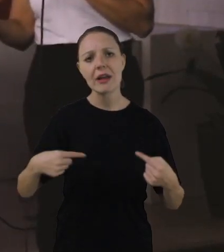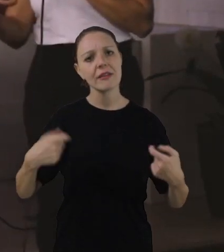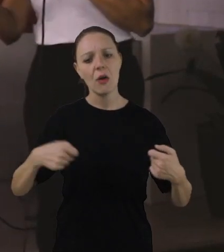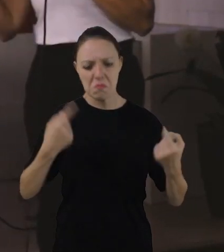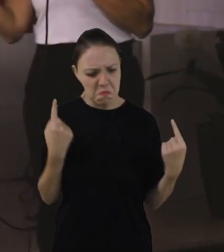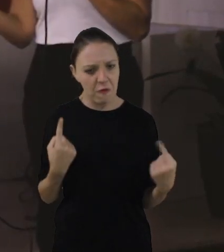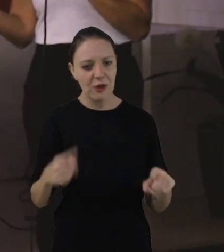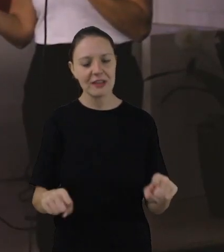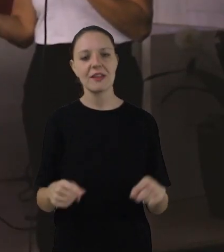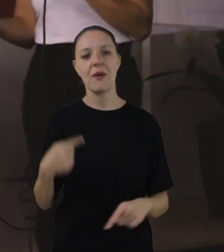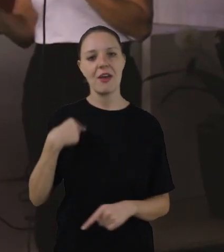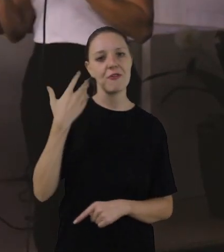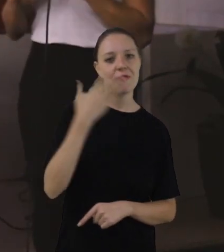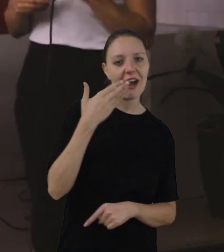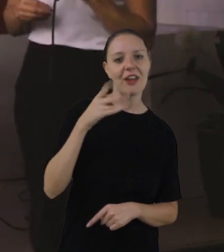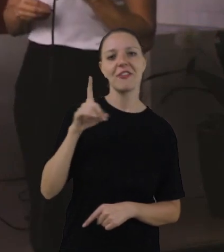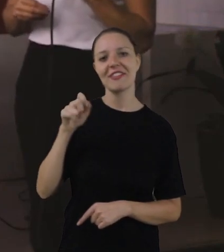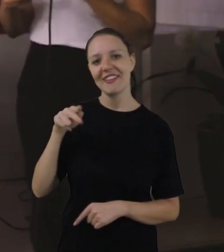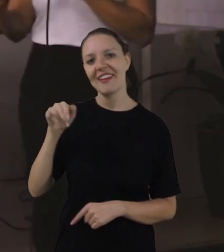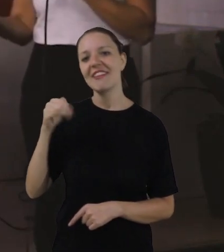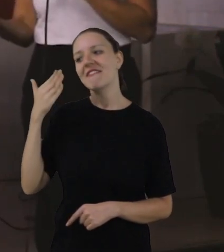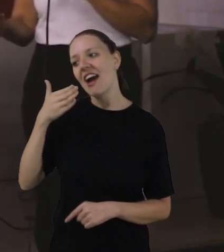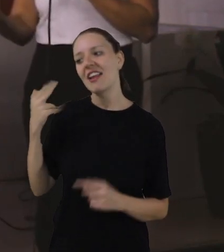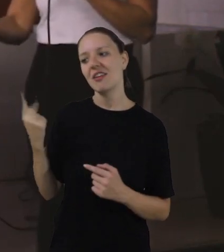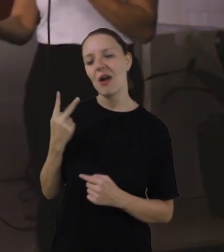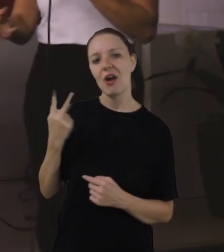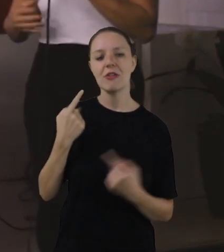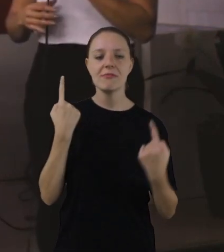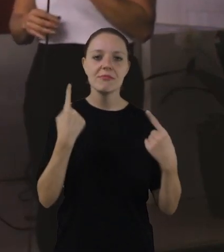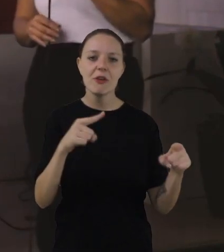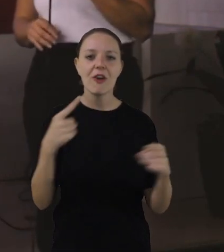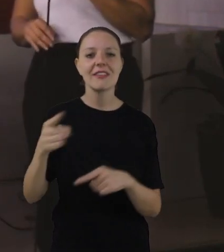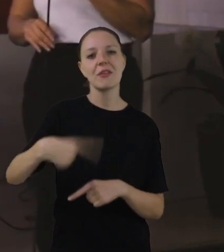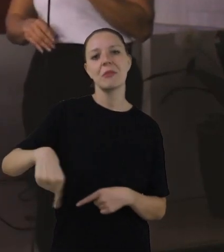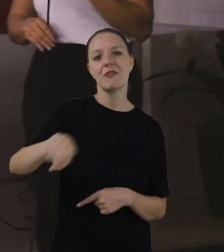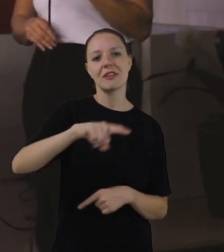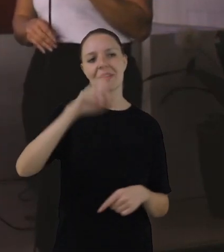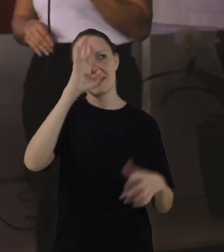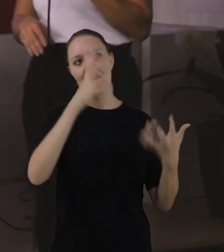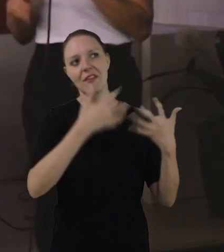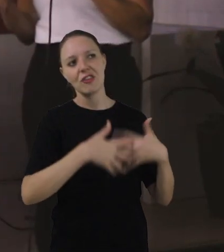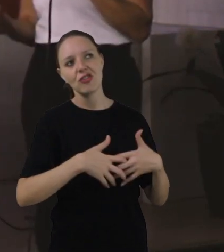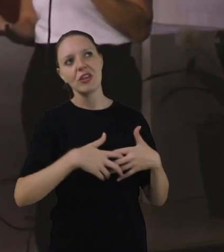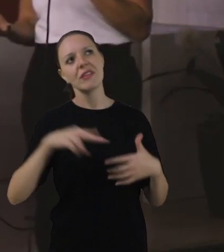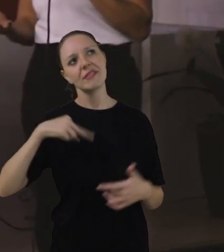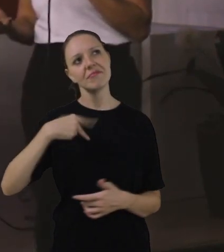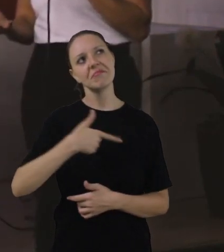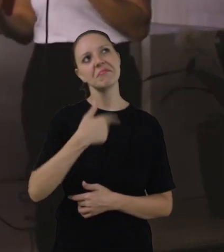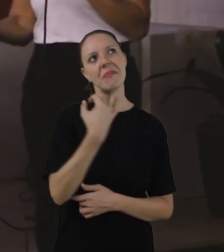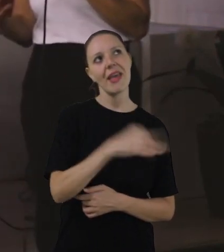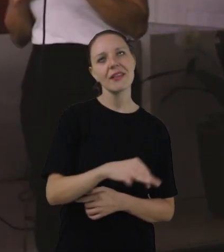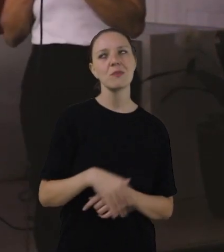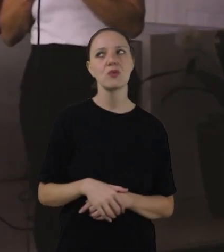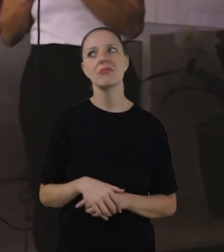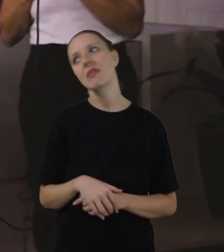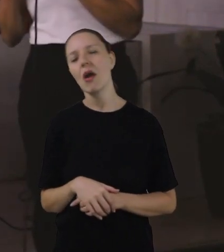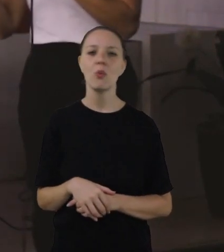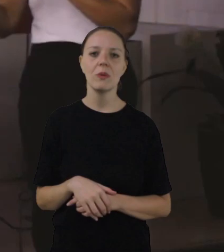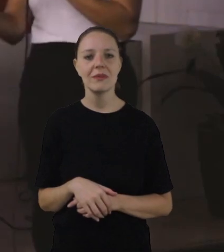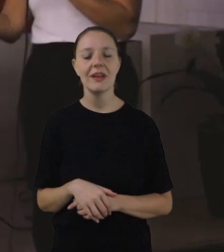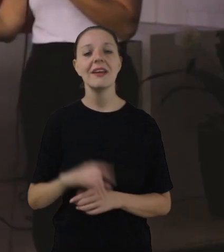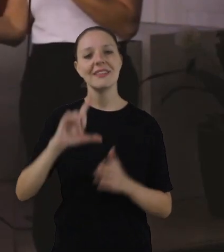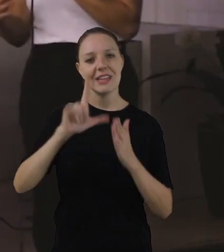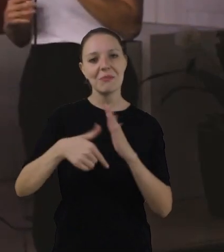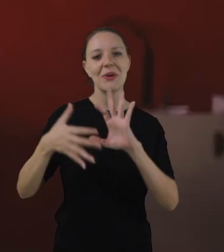provocação. Algo que a gente traz, tanto a minha fala quanto a da Dani, são falas provocativas, tá? Para a gente refletir se faz sentido para